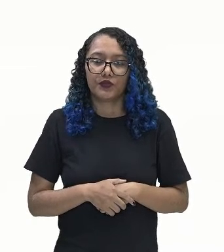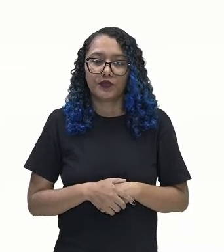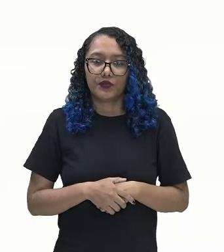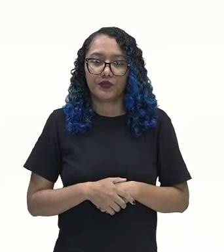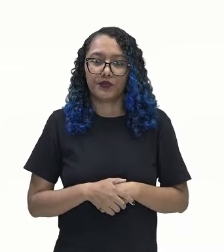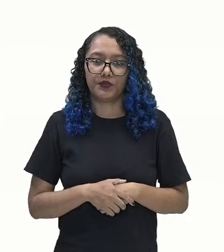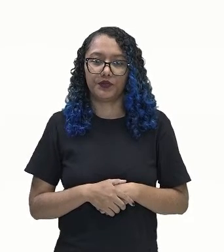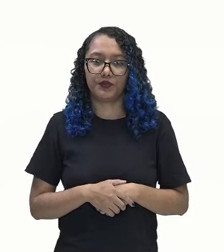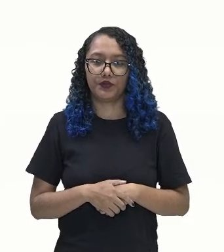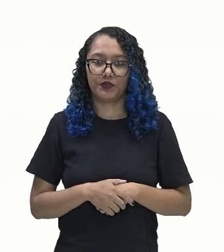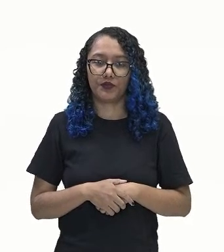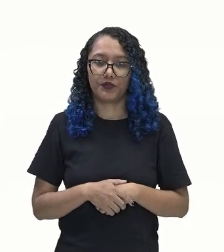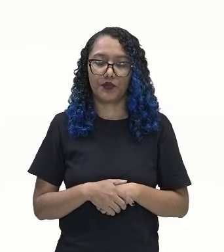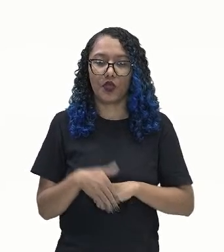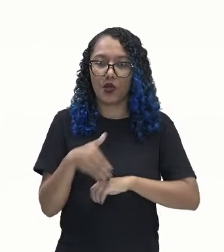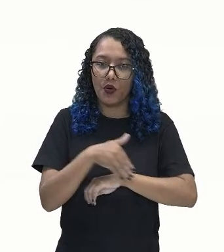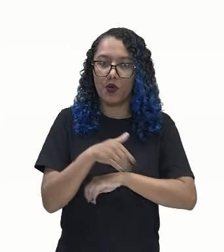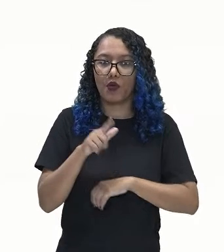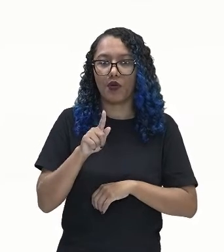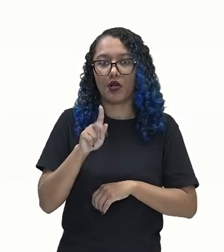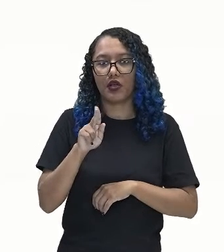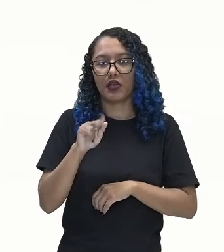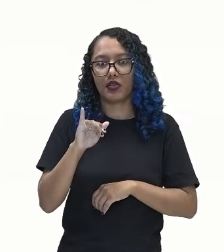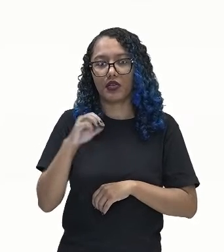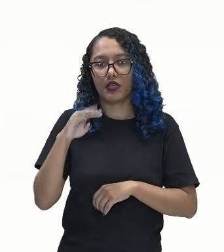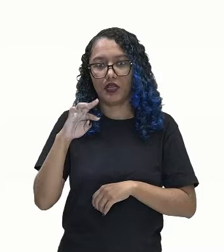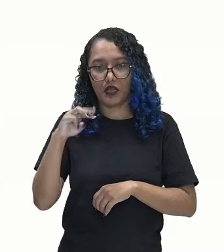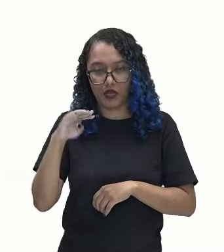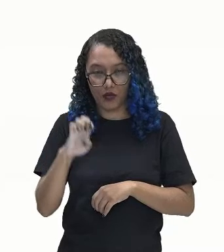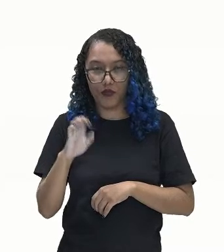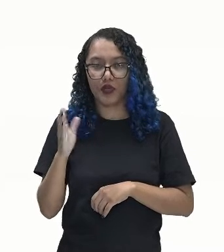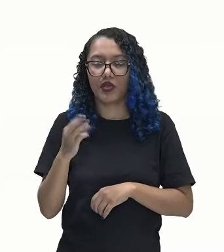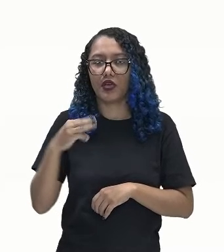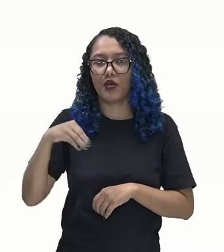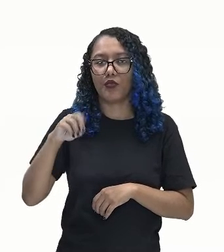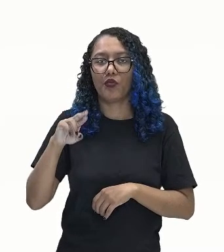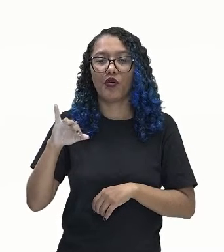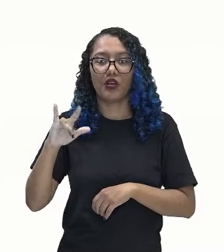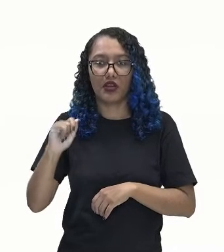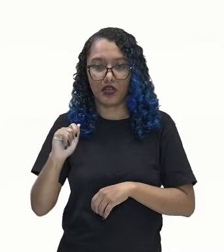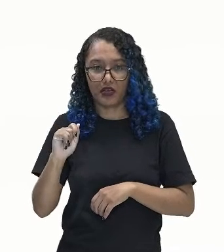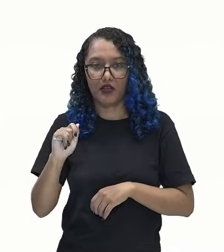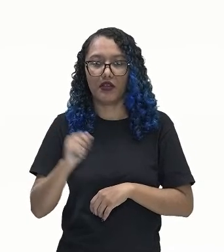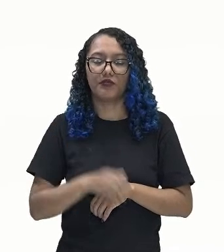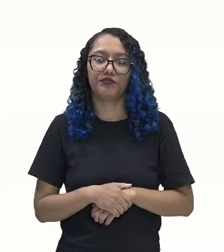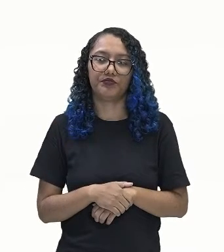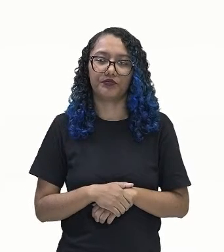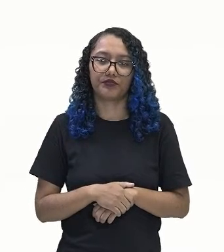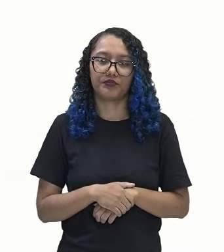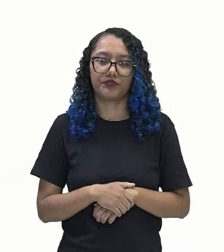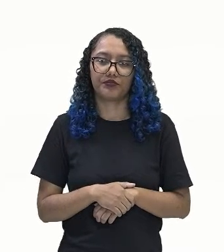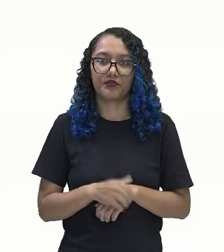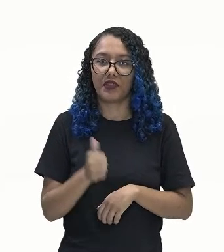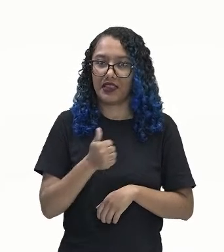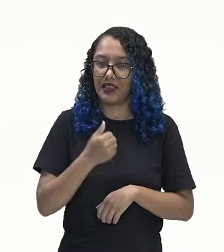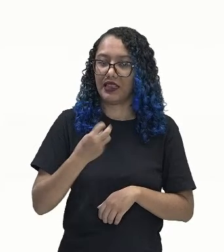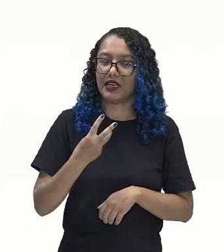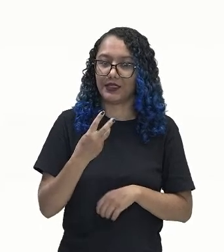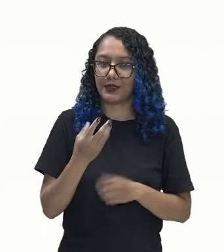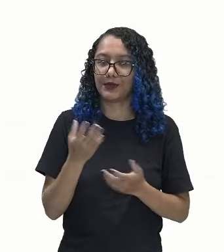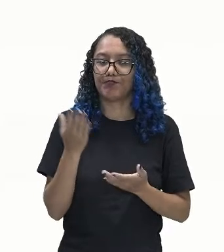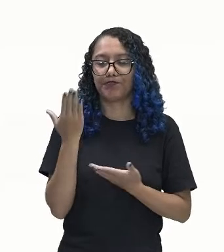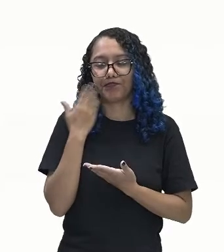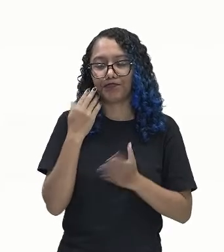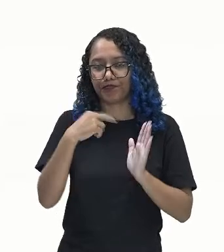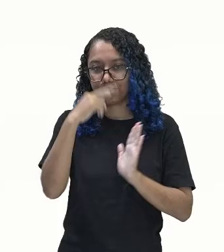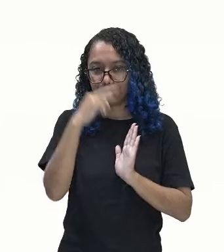13, Rua Guimarães Monteiro. Rua Guilherme Moreira, 13. Então vejam aí,